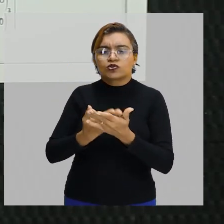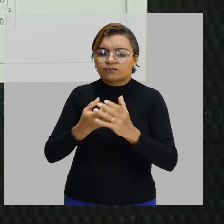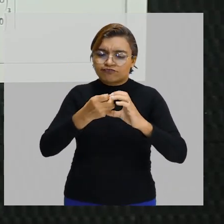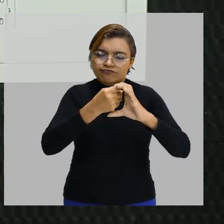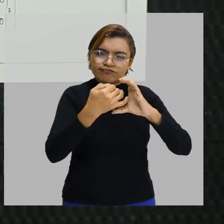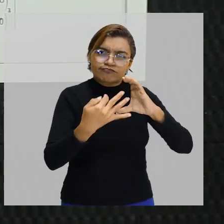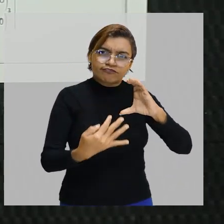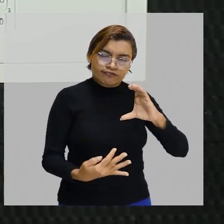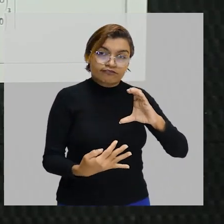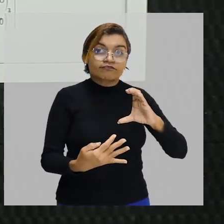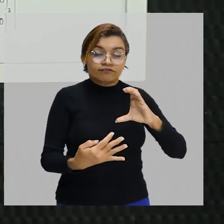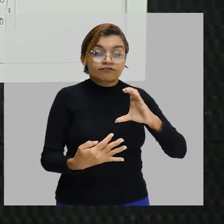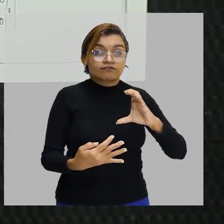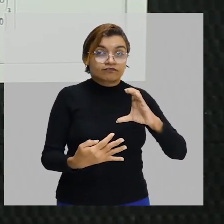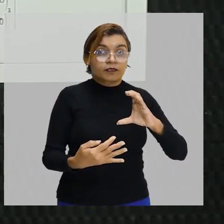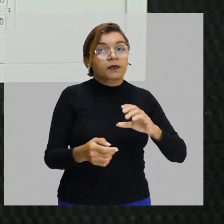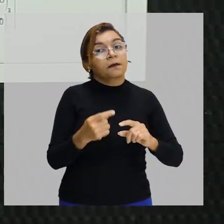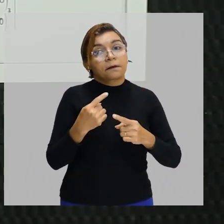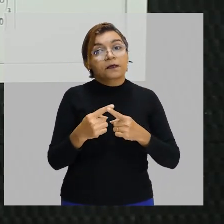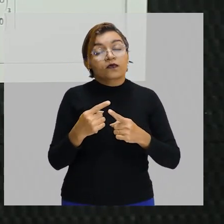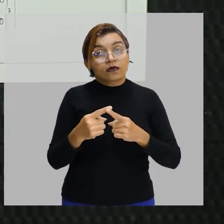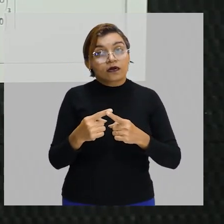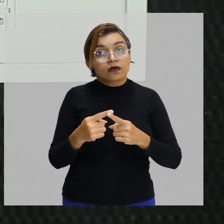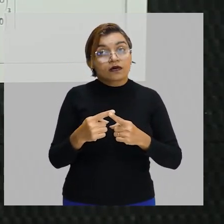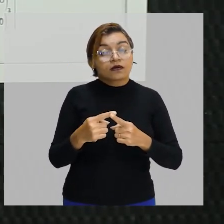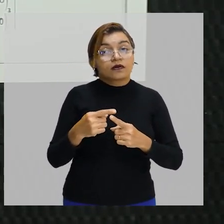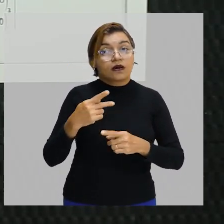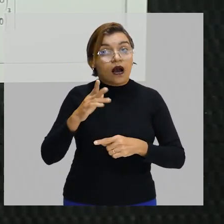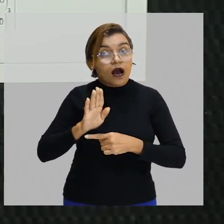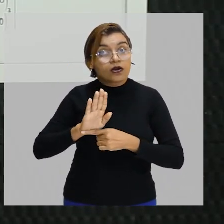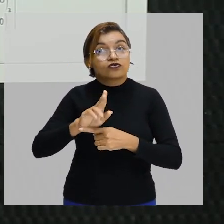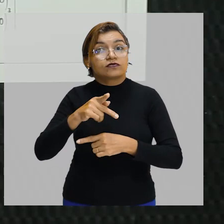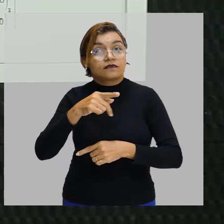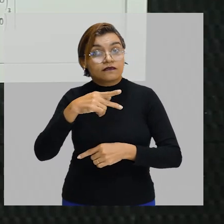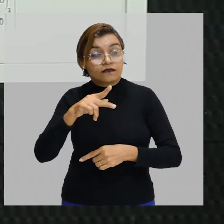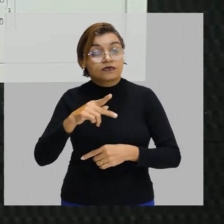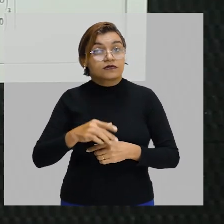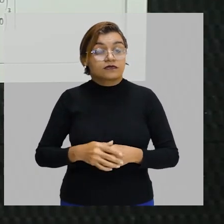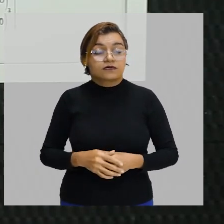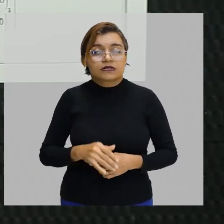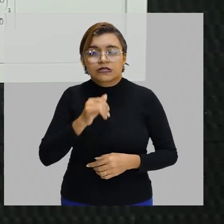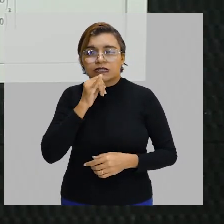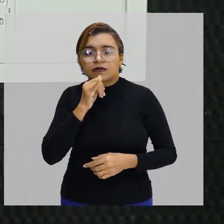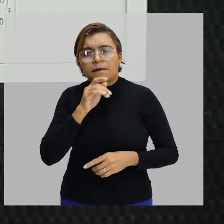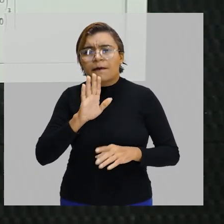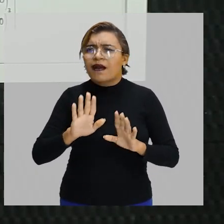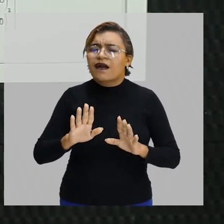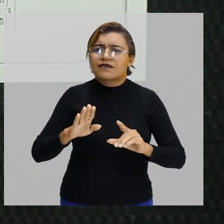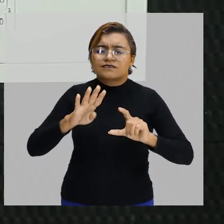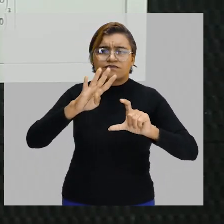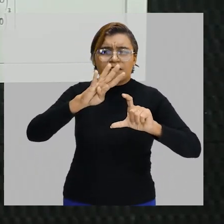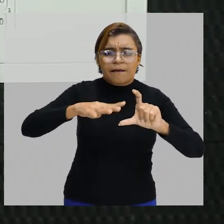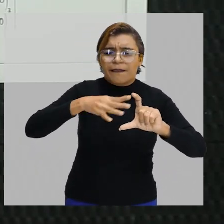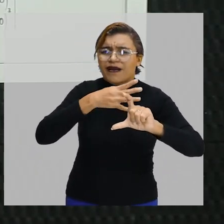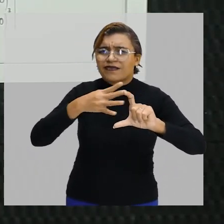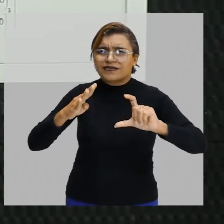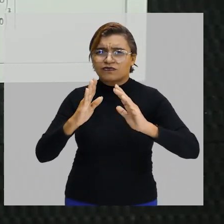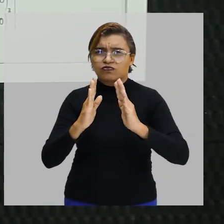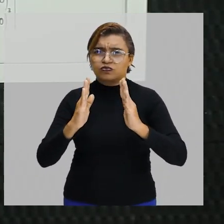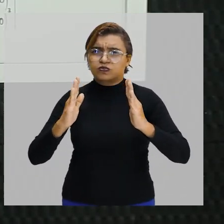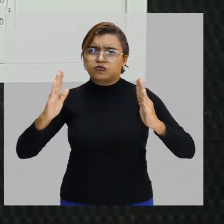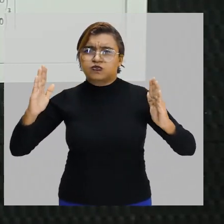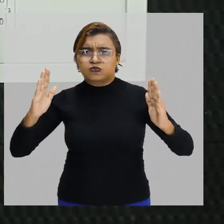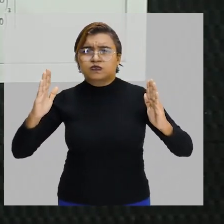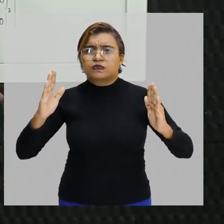propriedades, tá? Porque isso aí facilita a tua vida. A gente vê às vezes depoimento de aluno, pessoal, mas a matriz estava muito grande, não deu tempo de